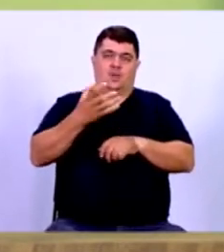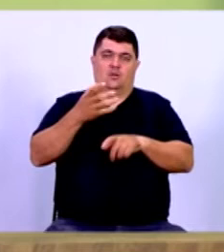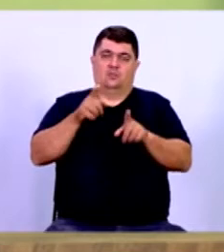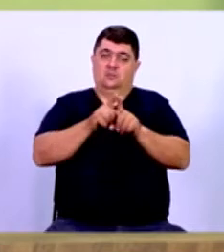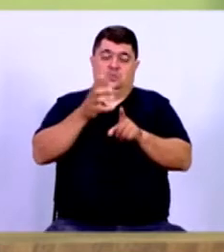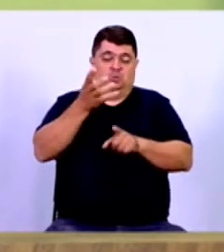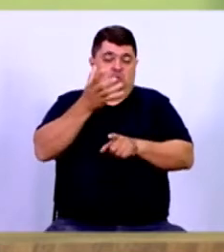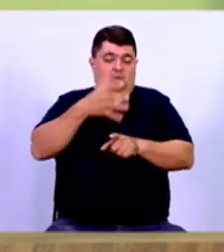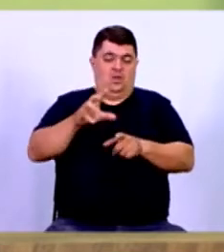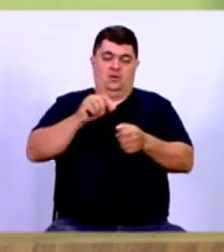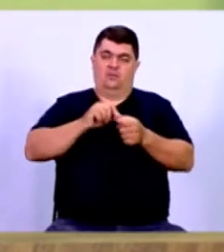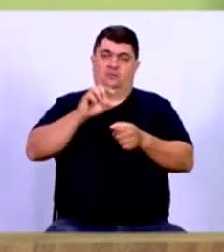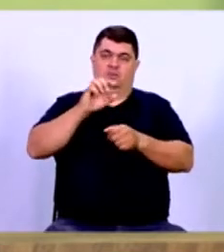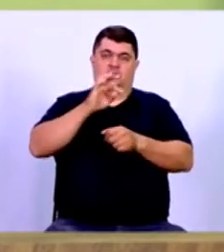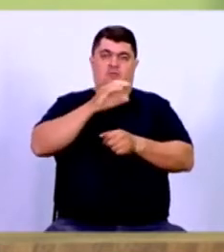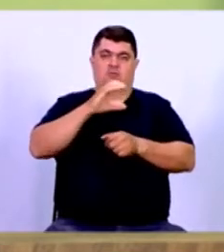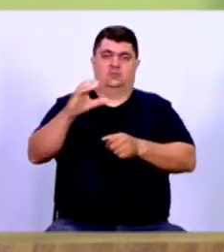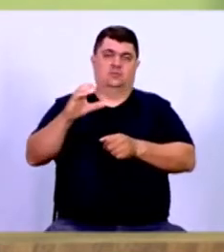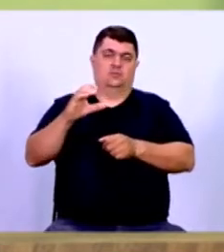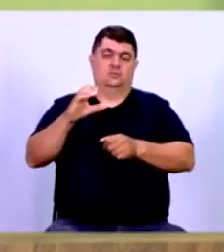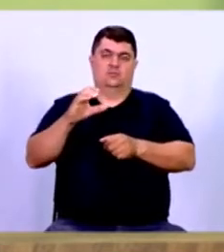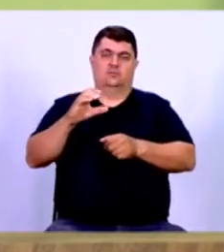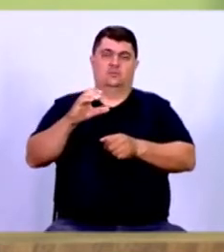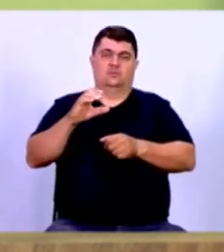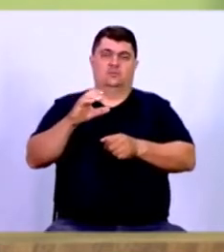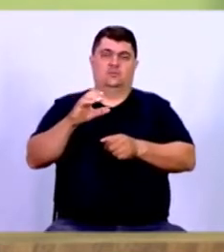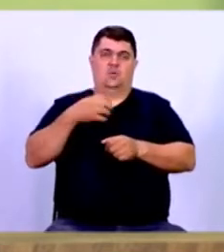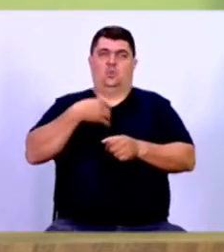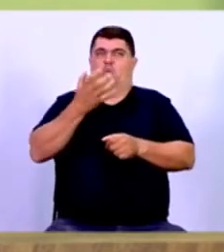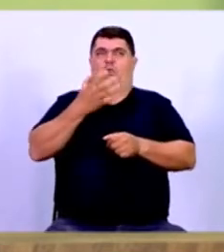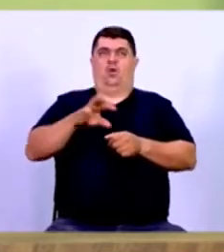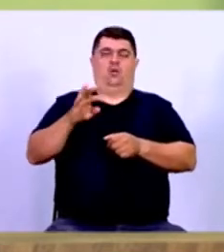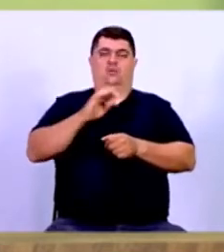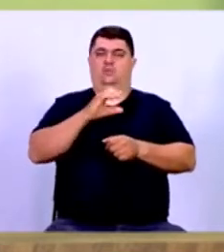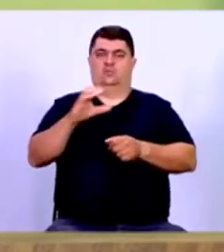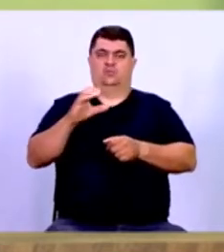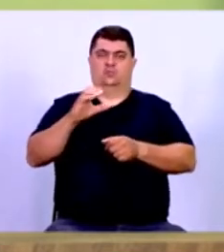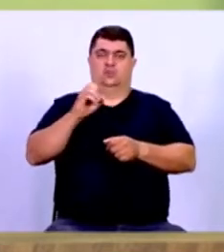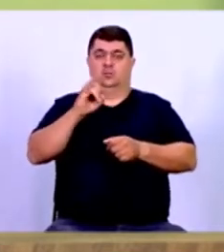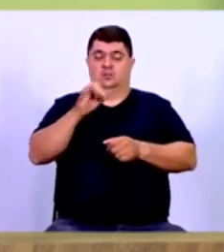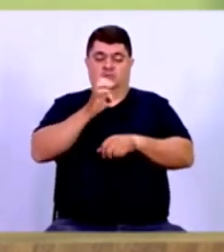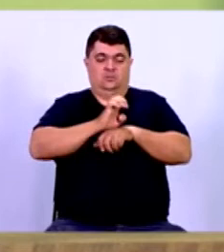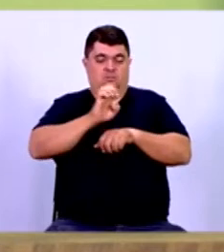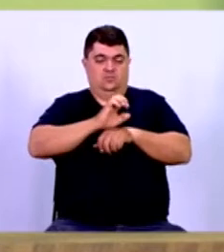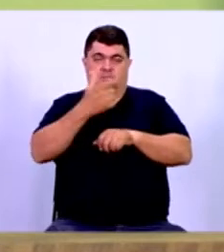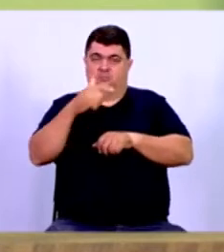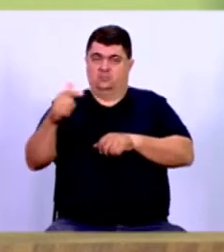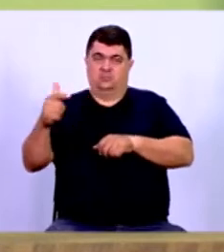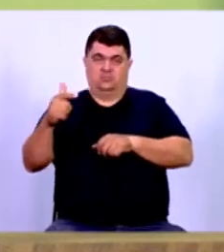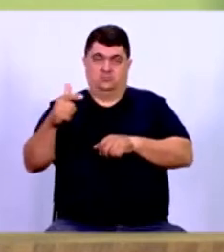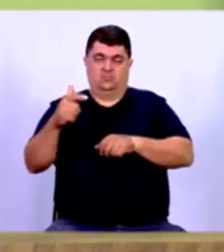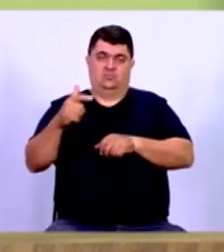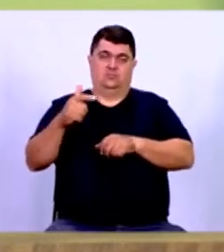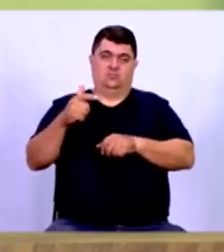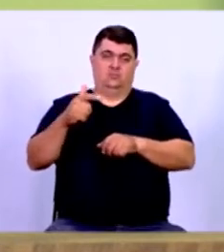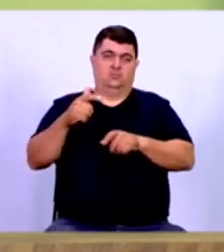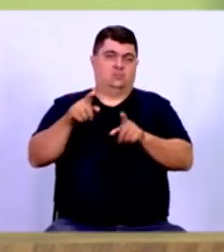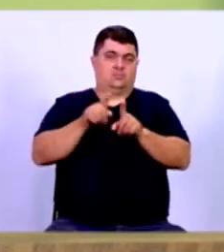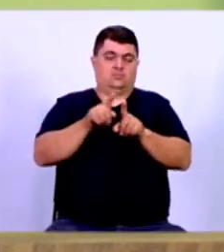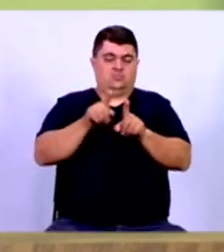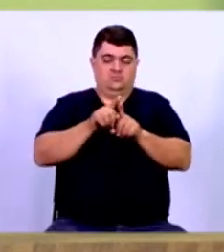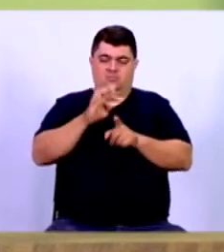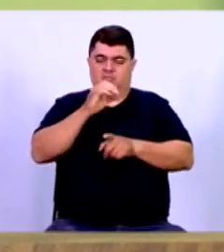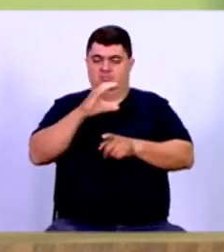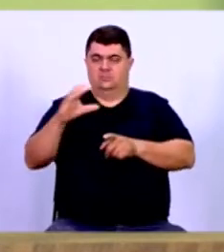quero fazer o TCC. Não tem essa do aluno não querer. Se ele não faz o estágio e nem na ausência